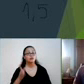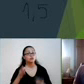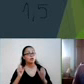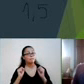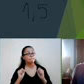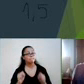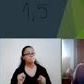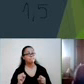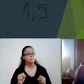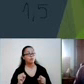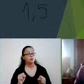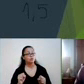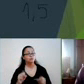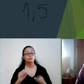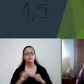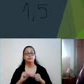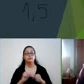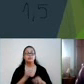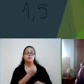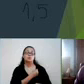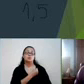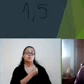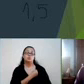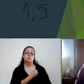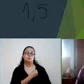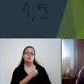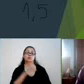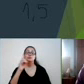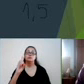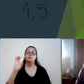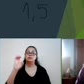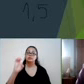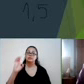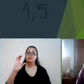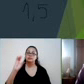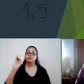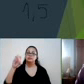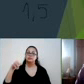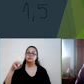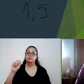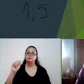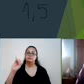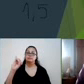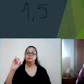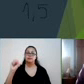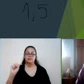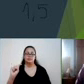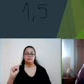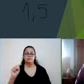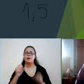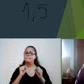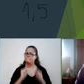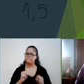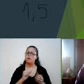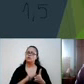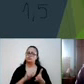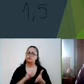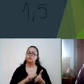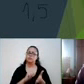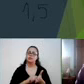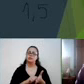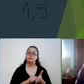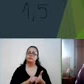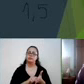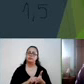Já posso completar com números decimais. Você pode escrever eles na forma decimal,